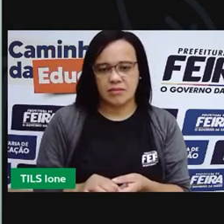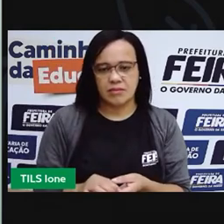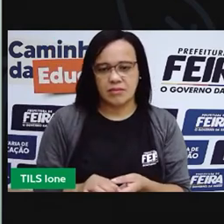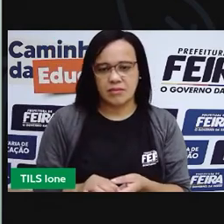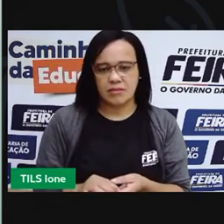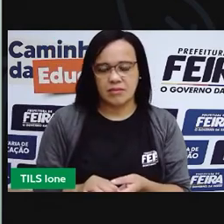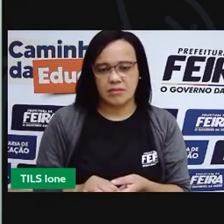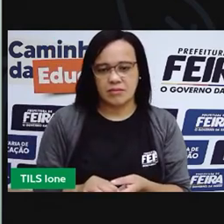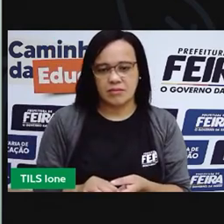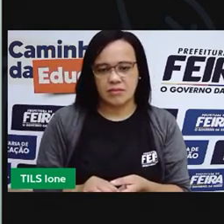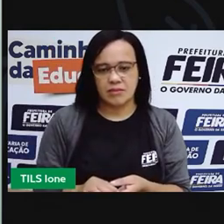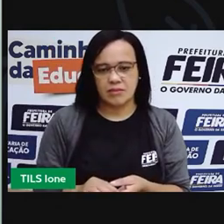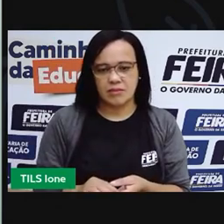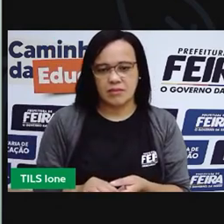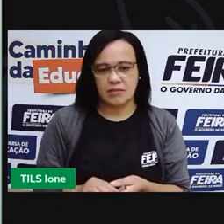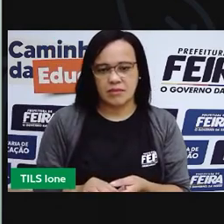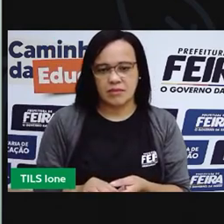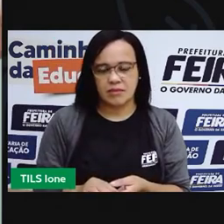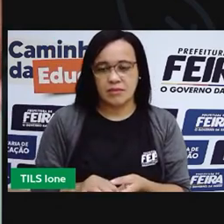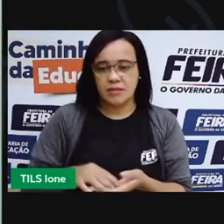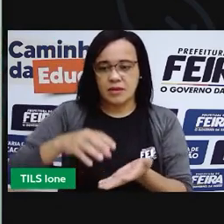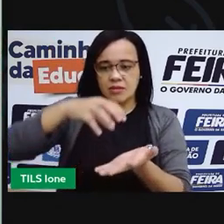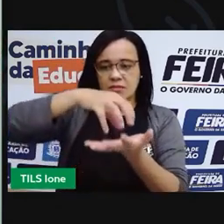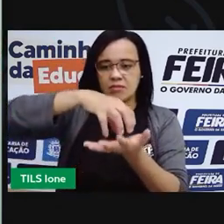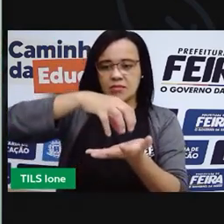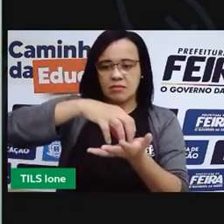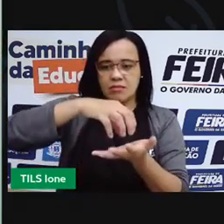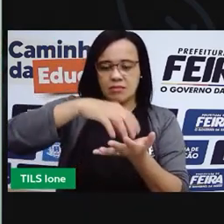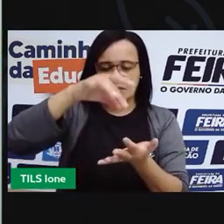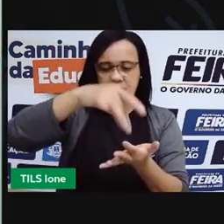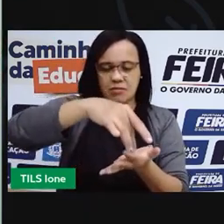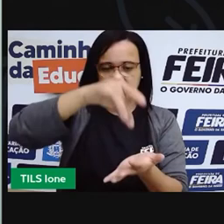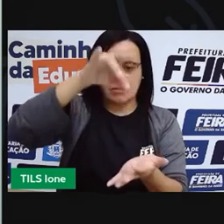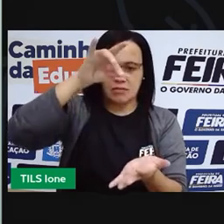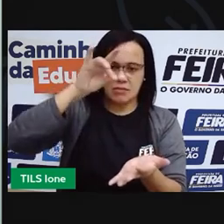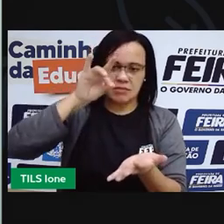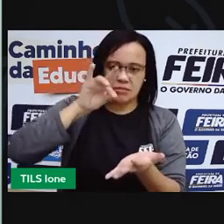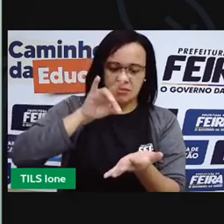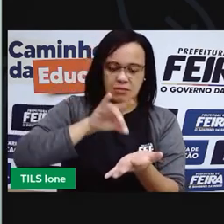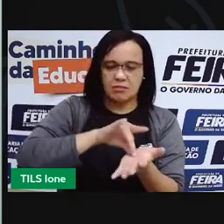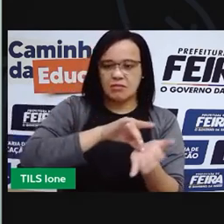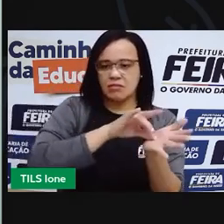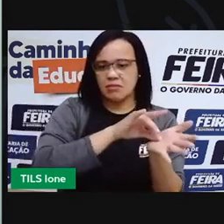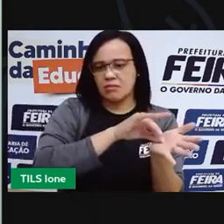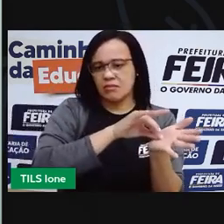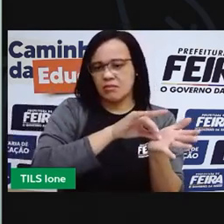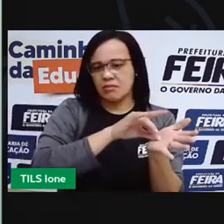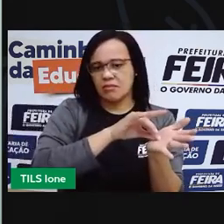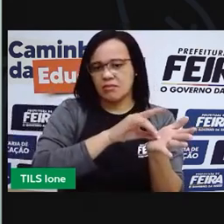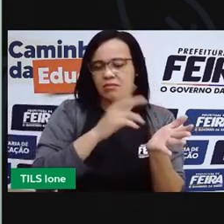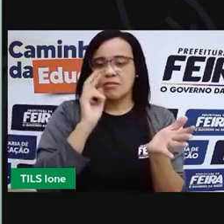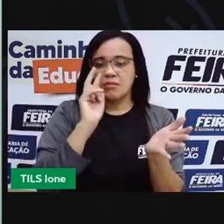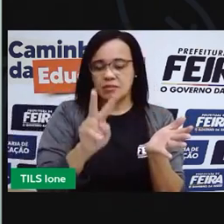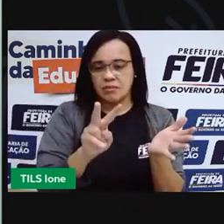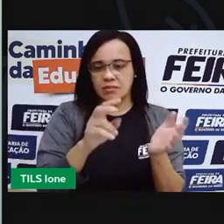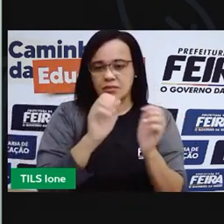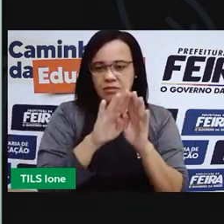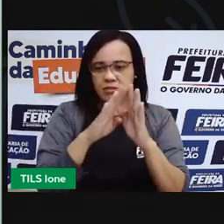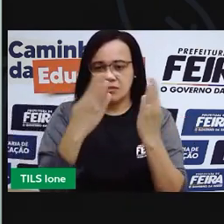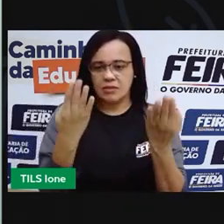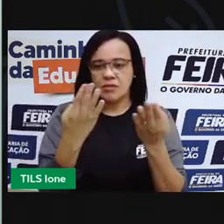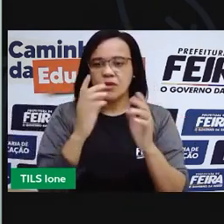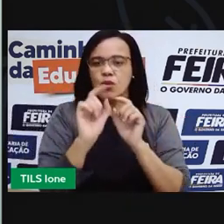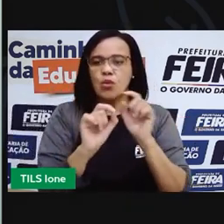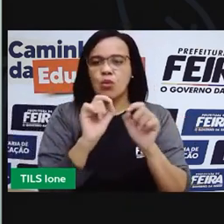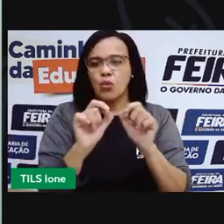vou trazer para o centro. Veja que quando você abriu aqui essa folha, você vê